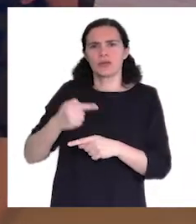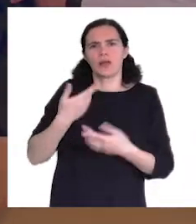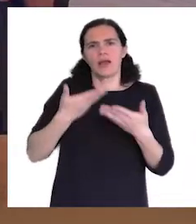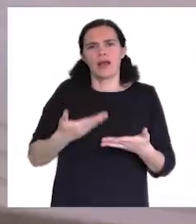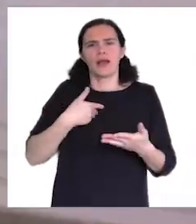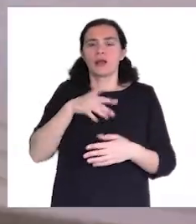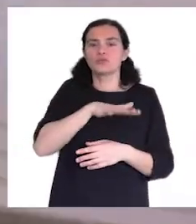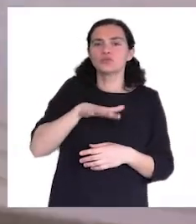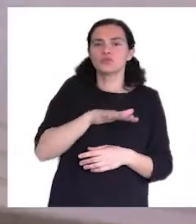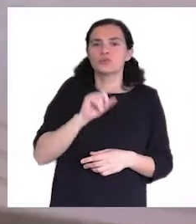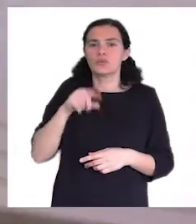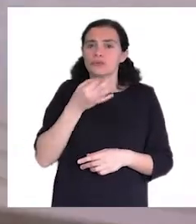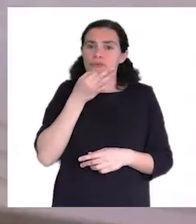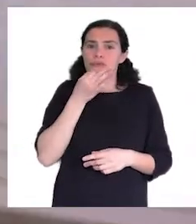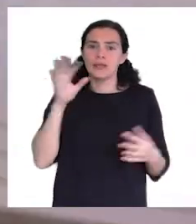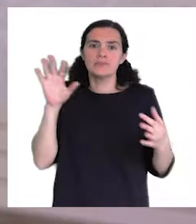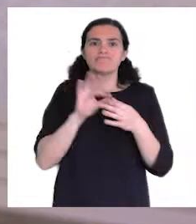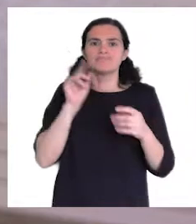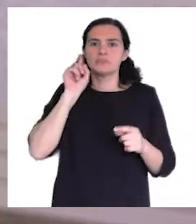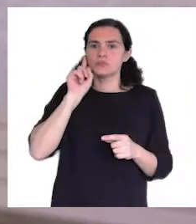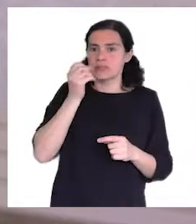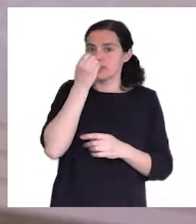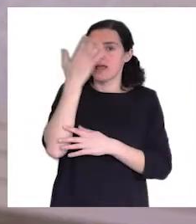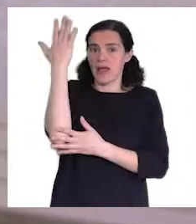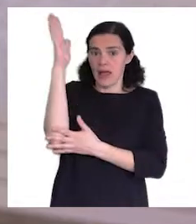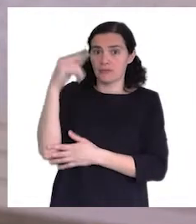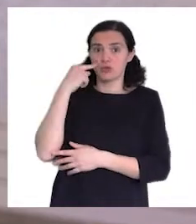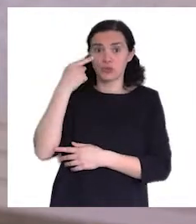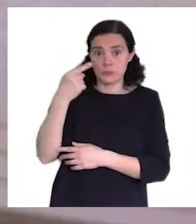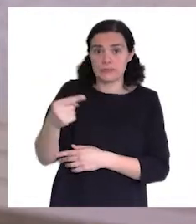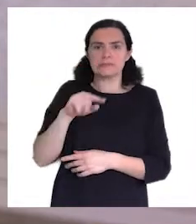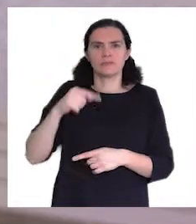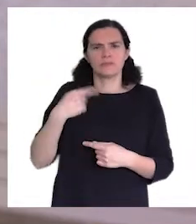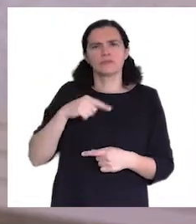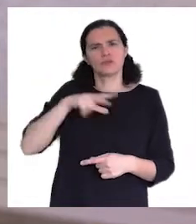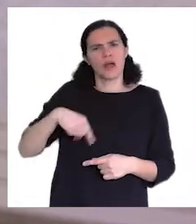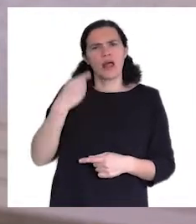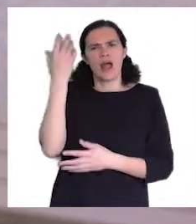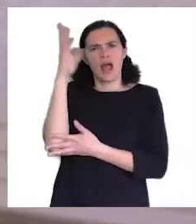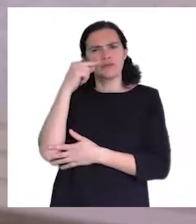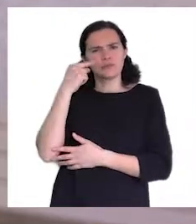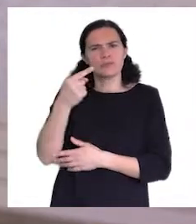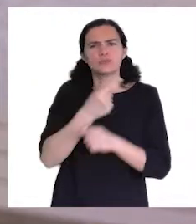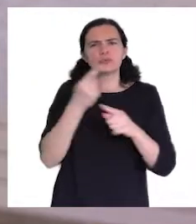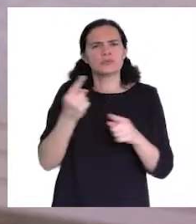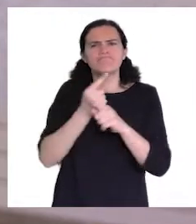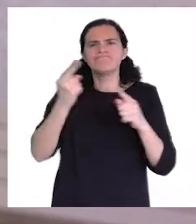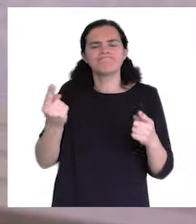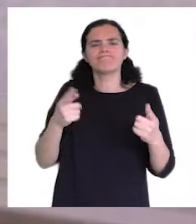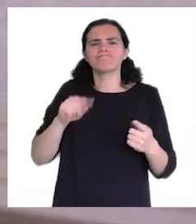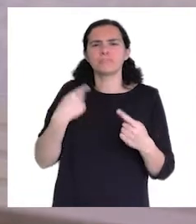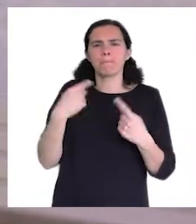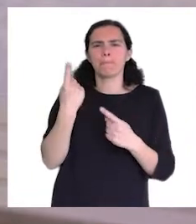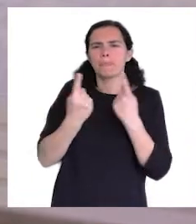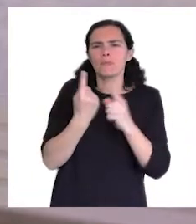na zona onde falamos sobre a importância das árvores singulares. Em Portugal nós temos várias árvores singulares. Porquê singulares? Porque elas